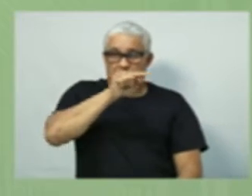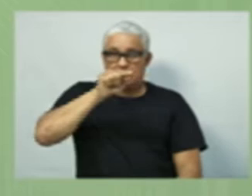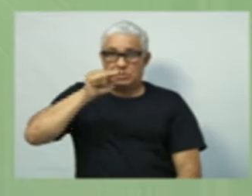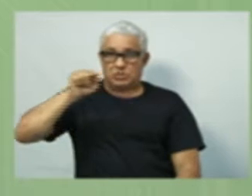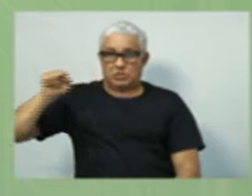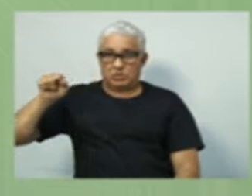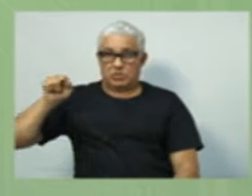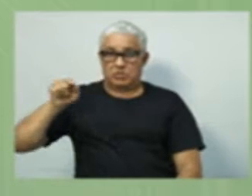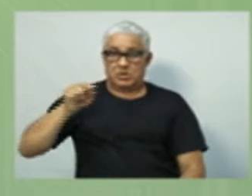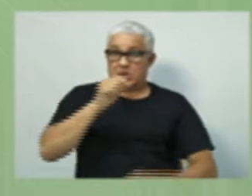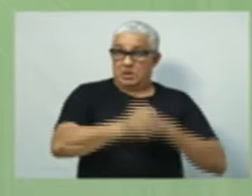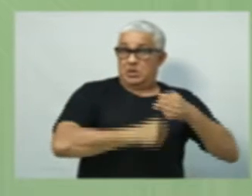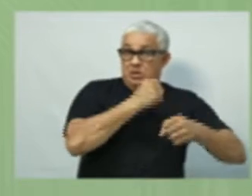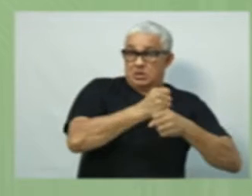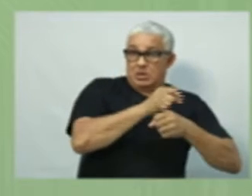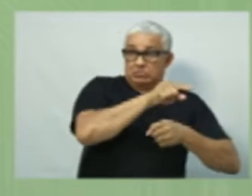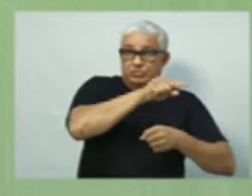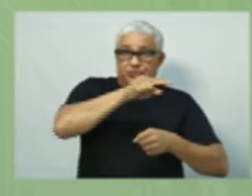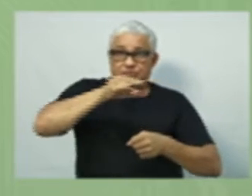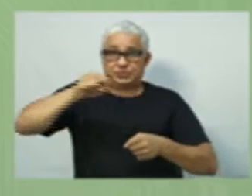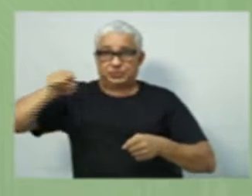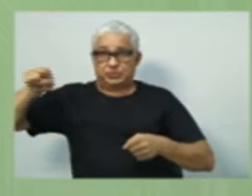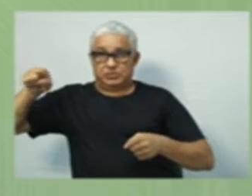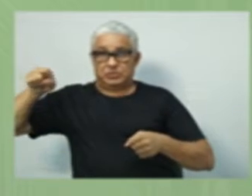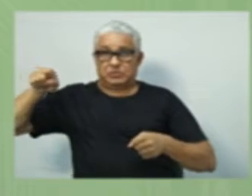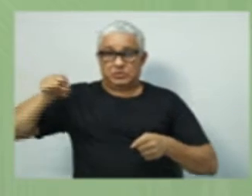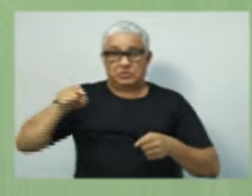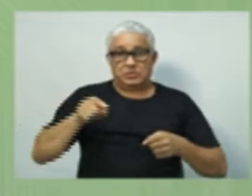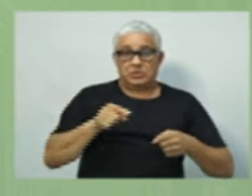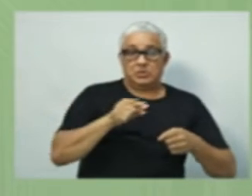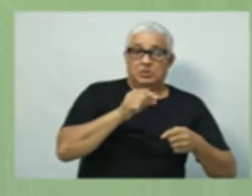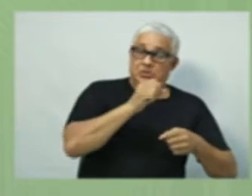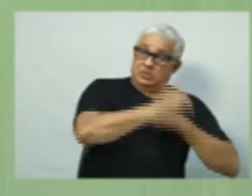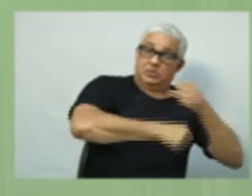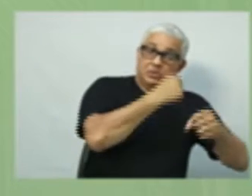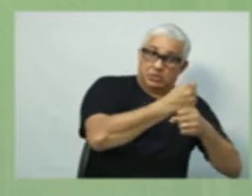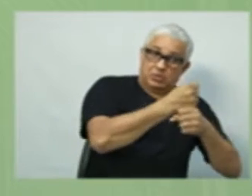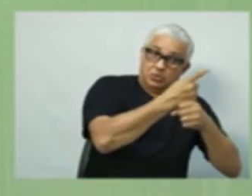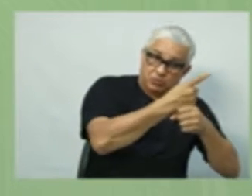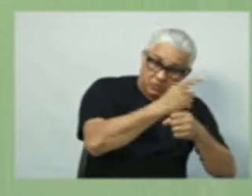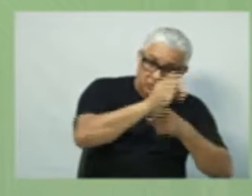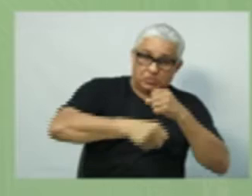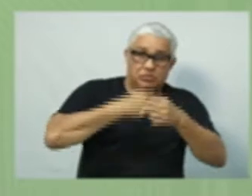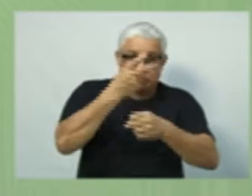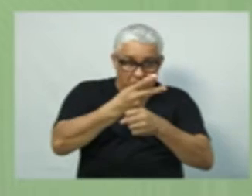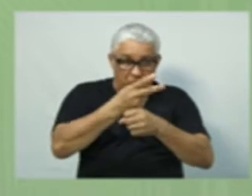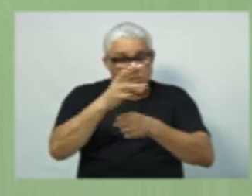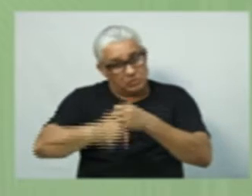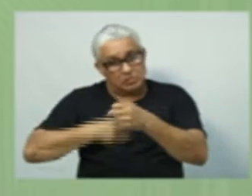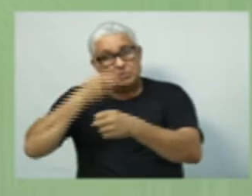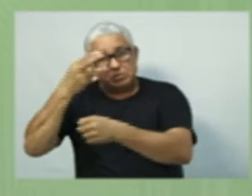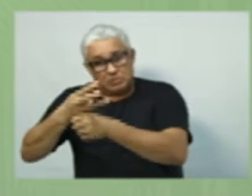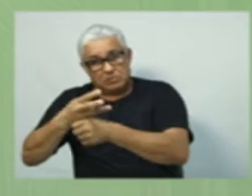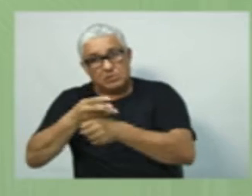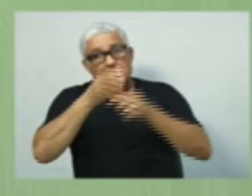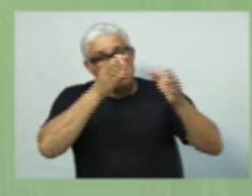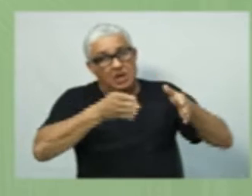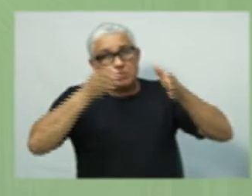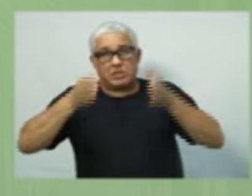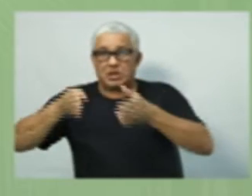anos não é só aquele ano é o ano um com um ano 2 o ano 2 colocando 3 e assim sucessivamente